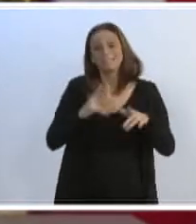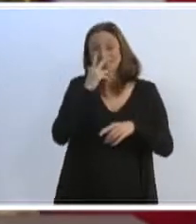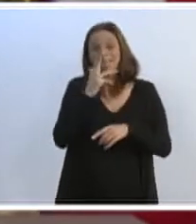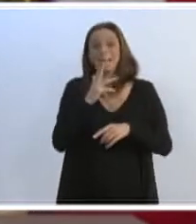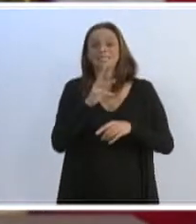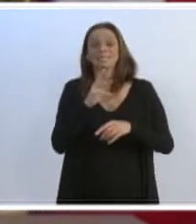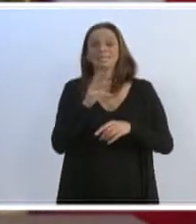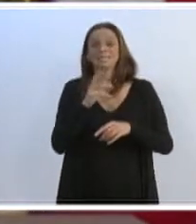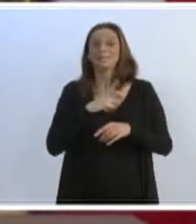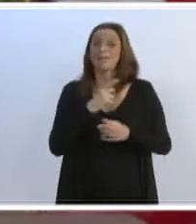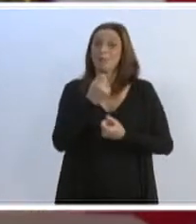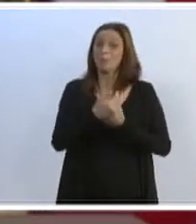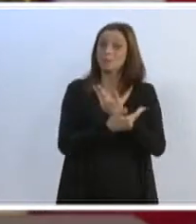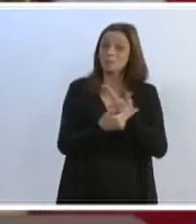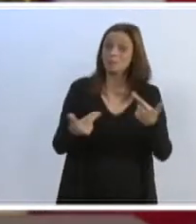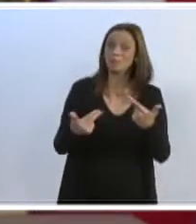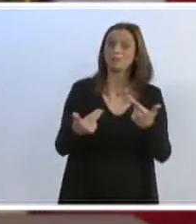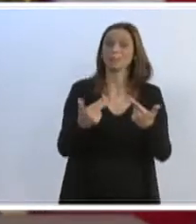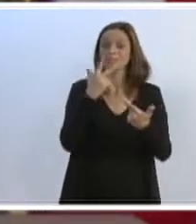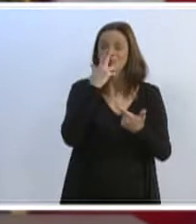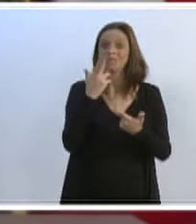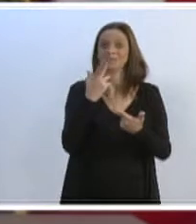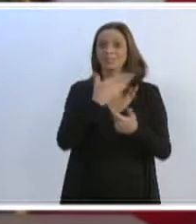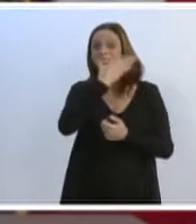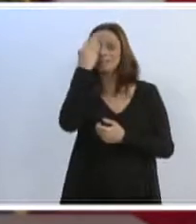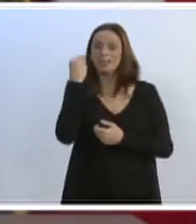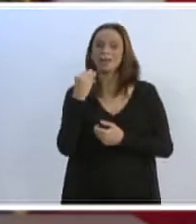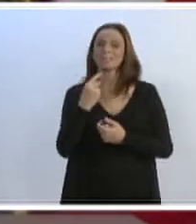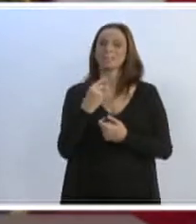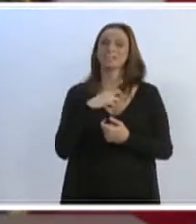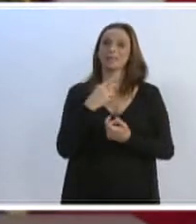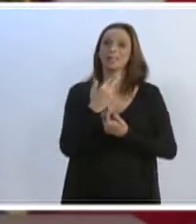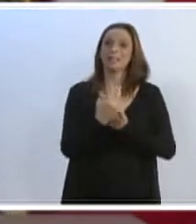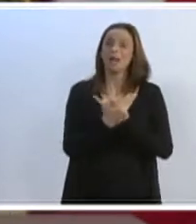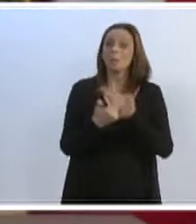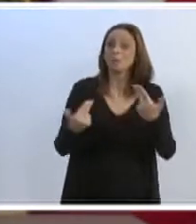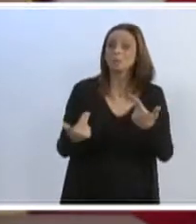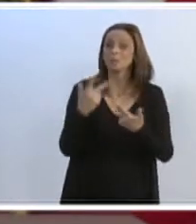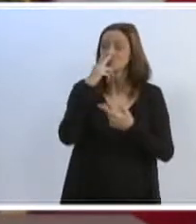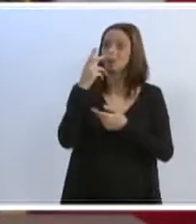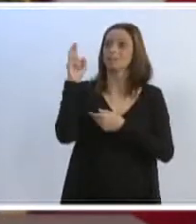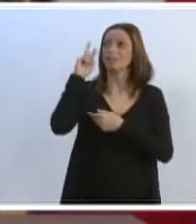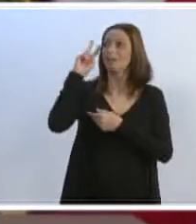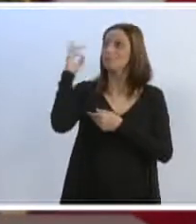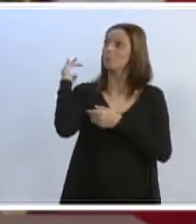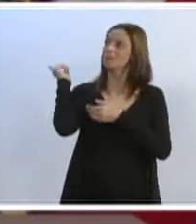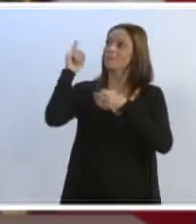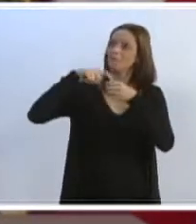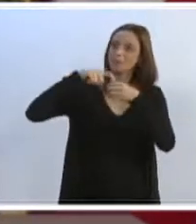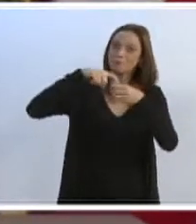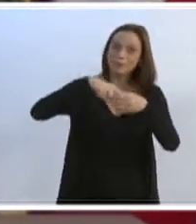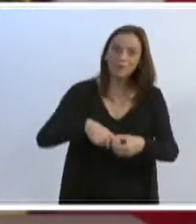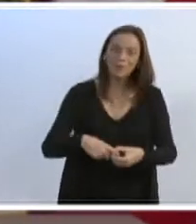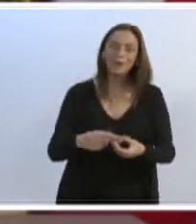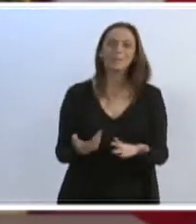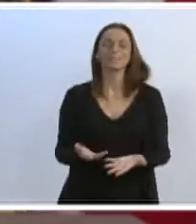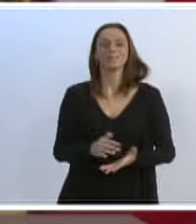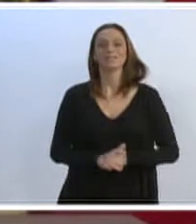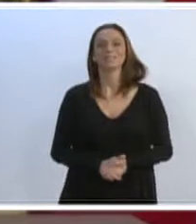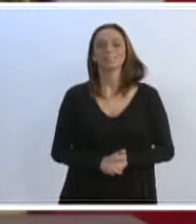né? E ficamos muito felizes. Primeiro, por estar presente em comemoração a essa